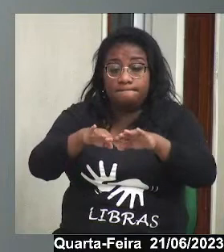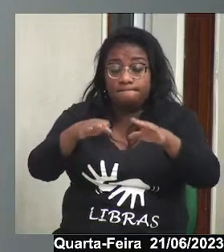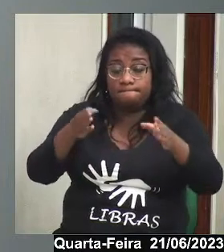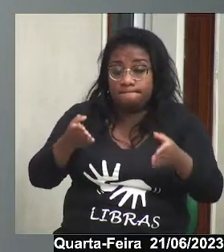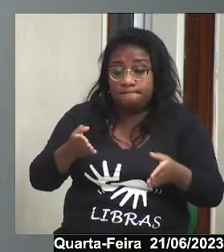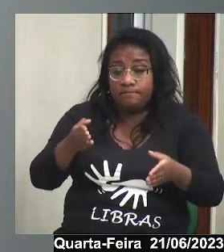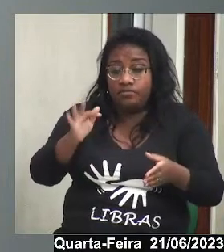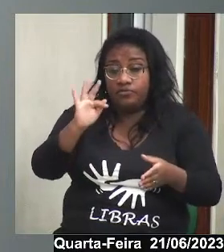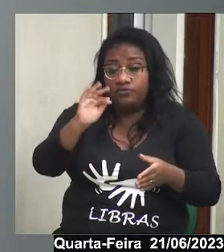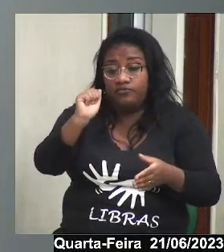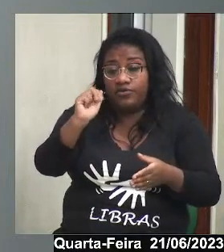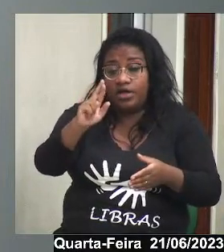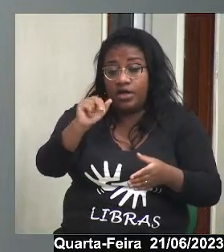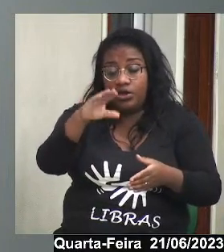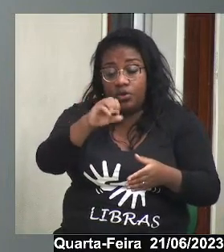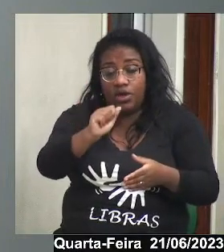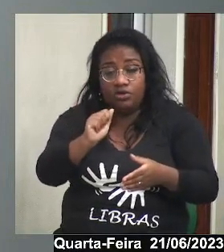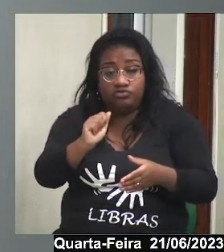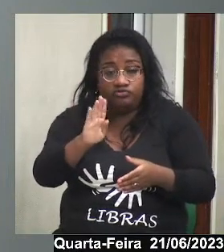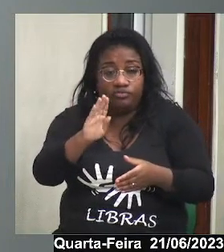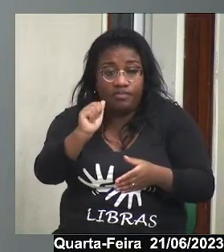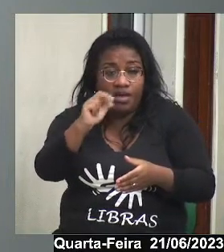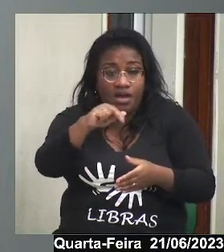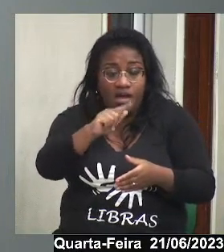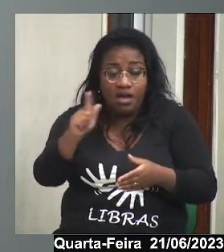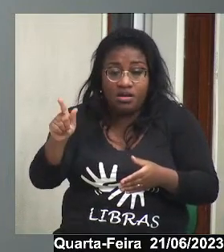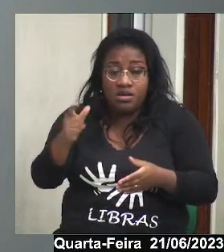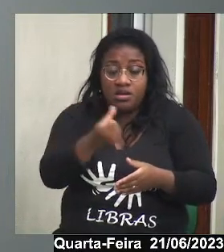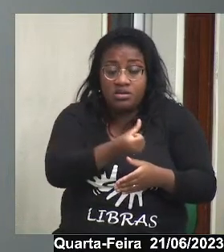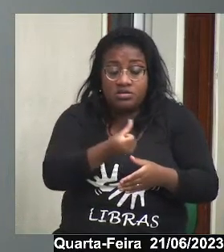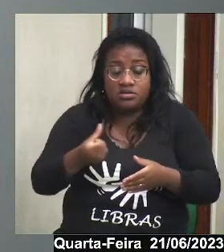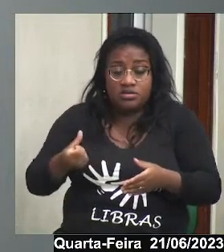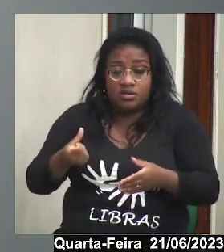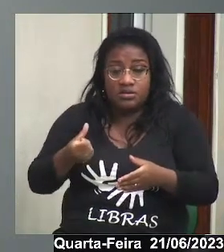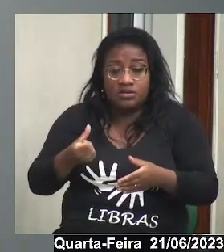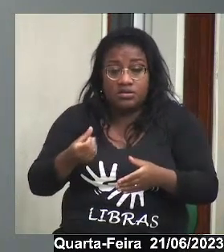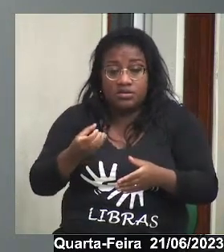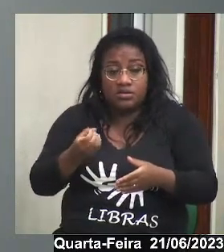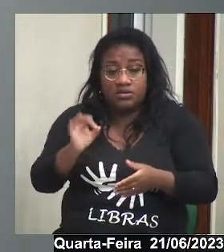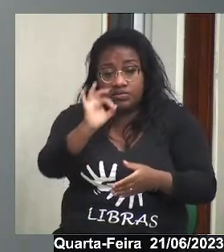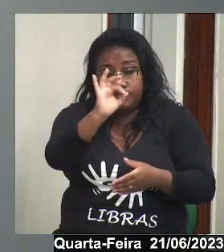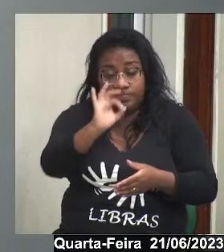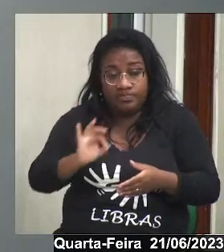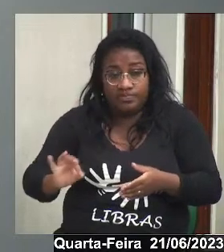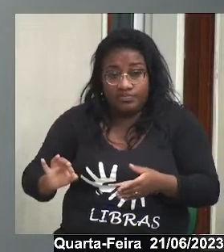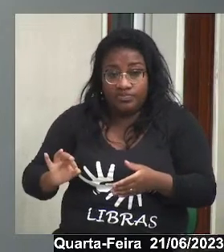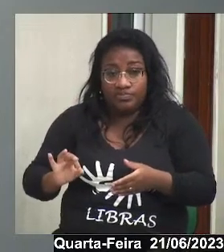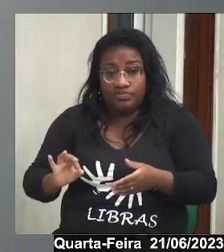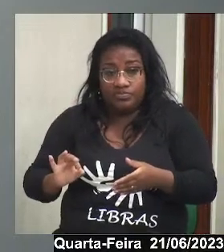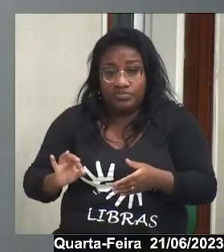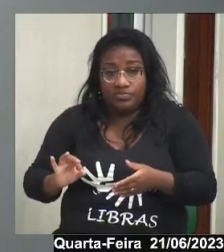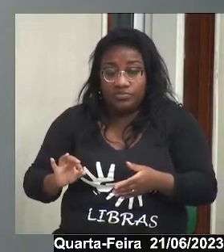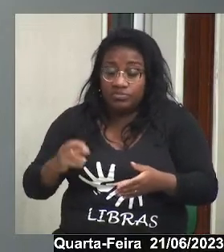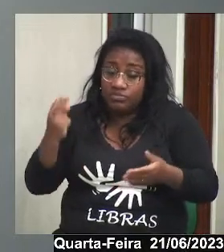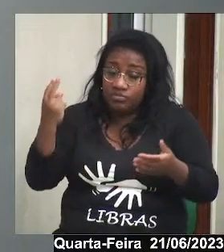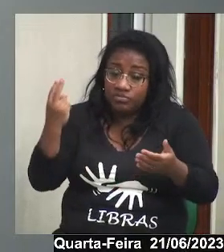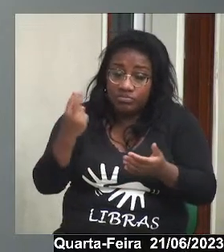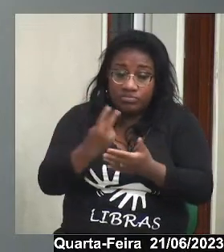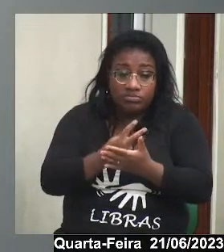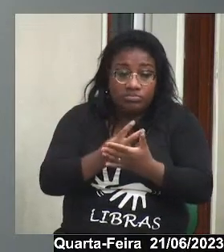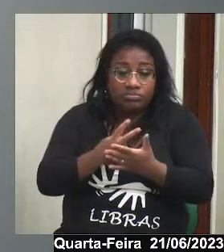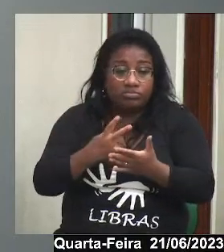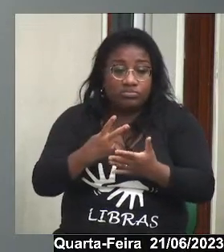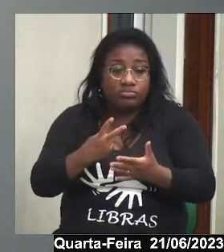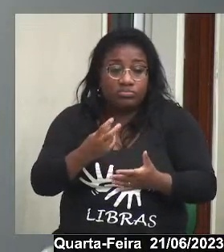que aconteceu em frente ao Faroeste. Segundo, 60% da área interna para fora é um absurdo,